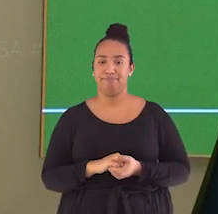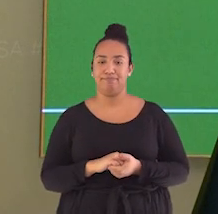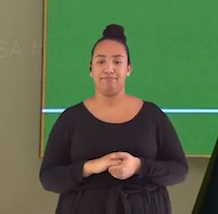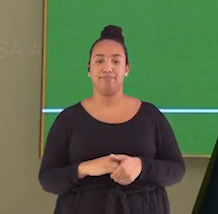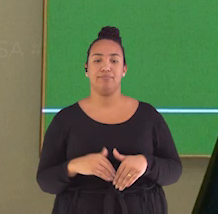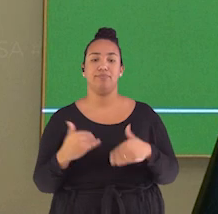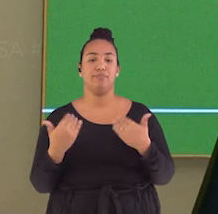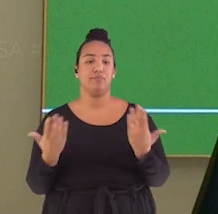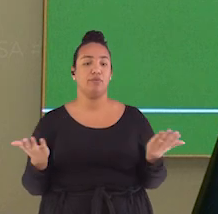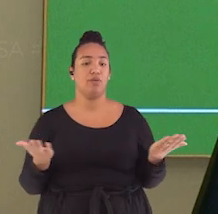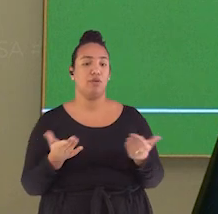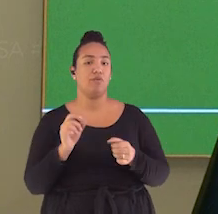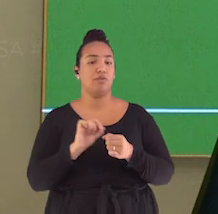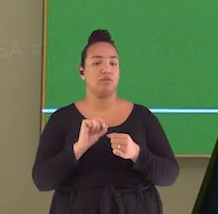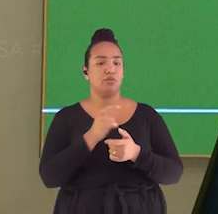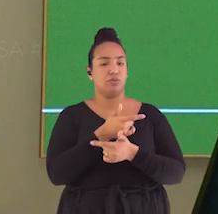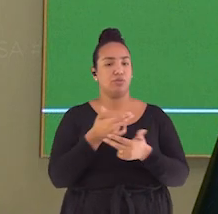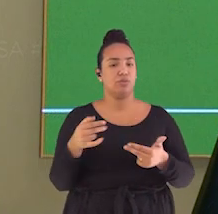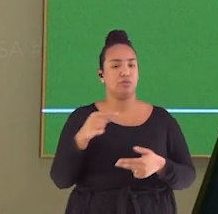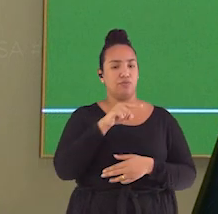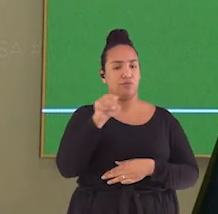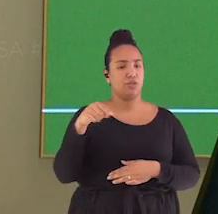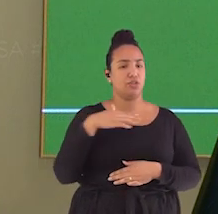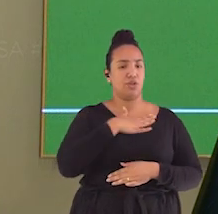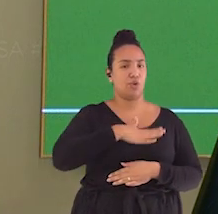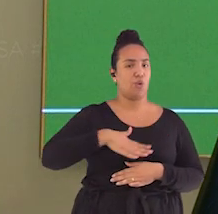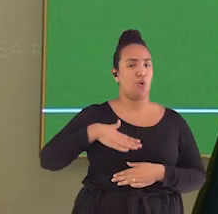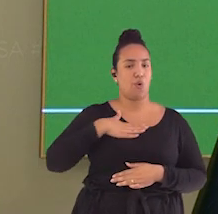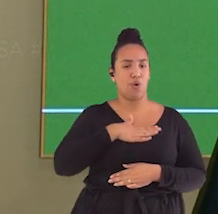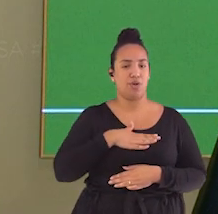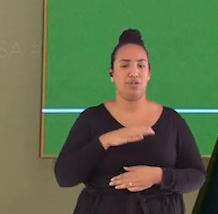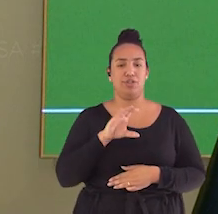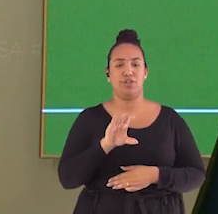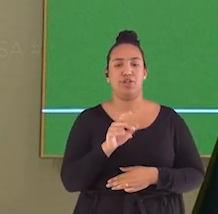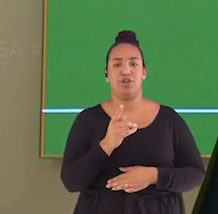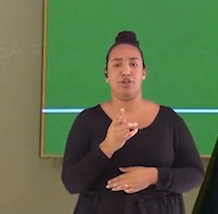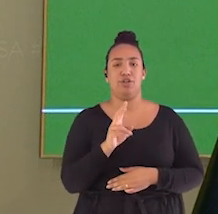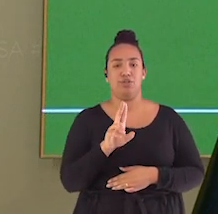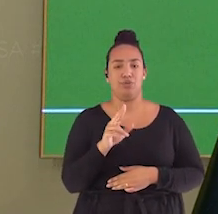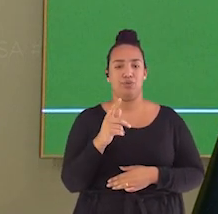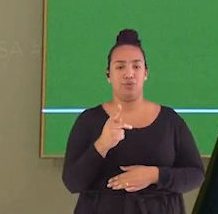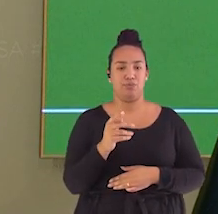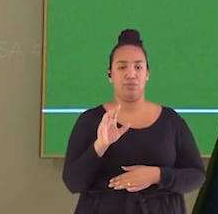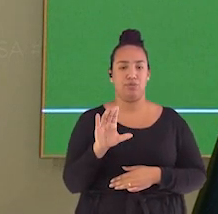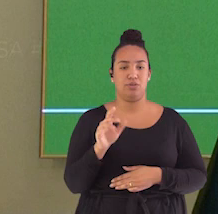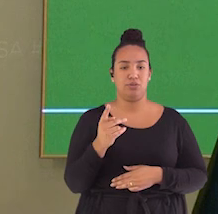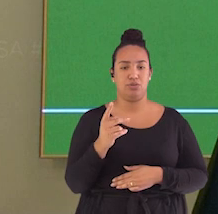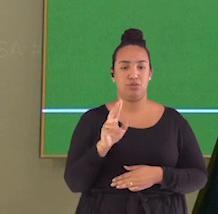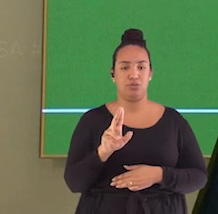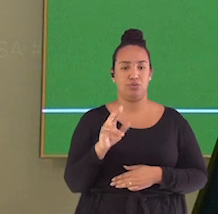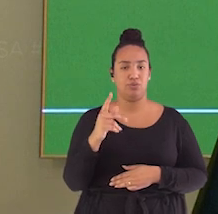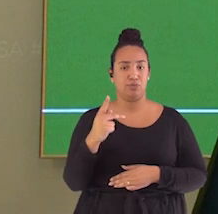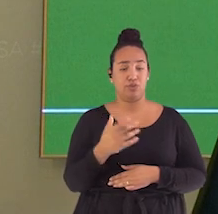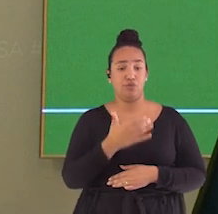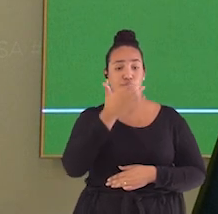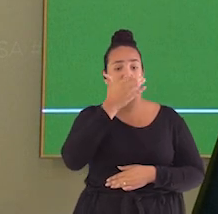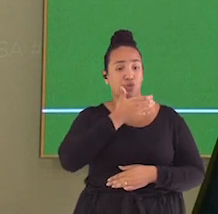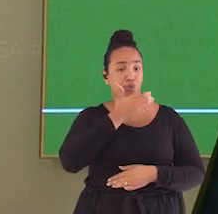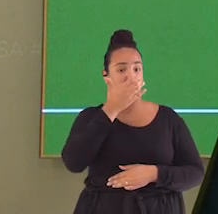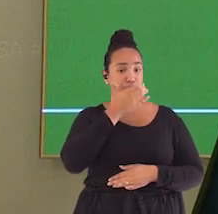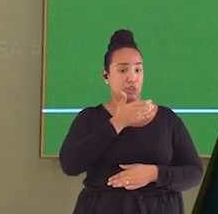fazer algo que eu sei que vocês gostam, que é o chup-chup de fruta, bem saudável,